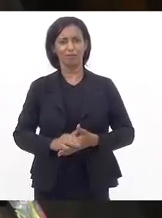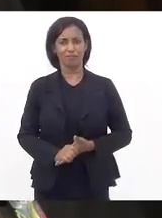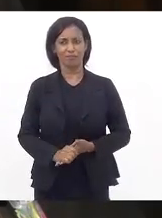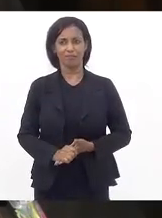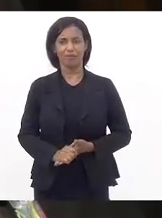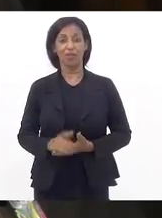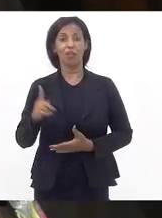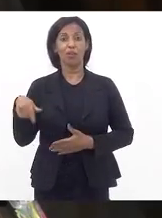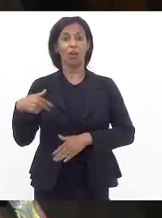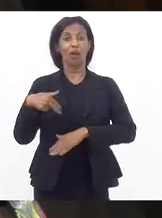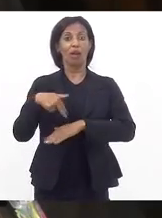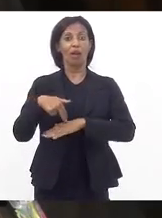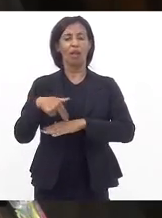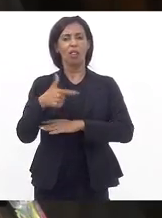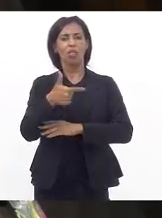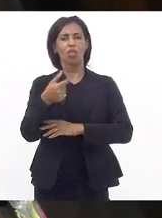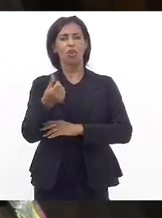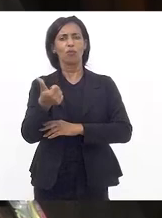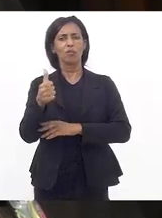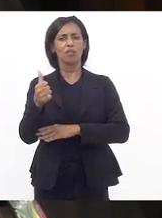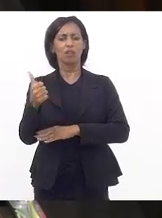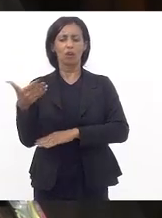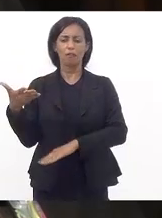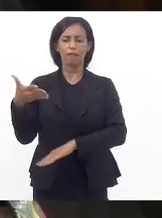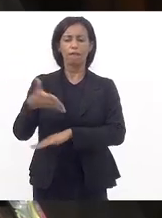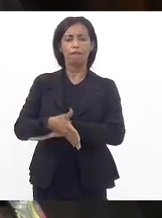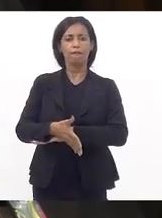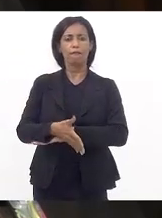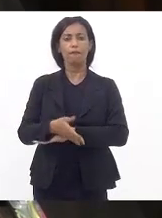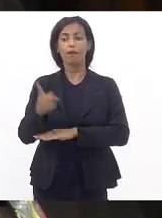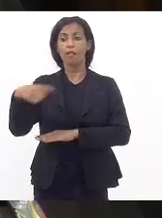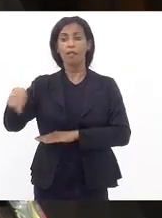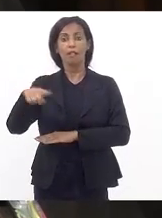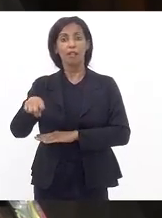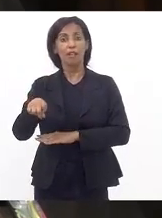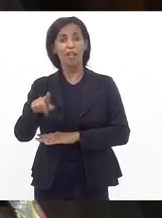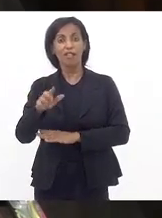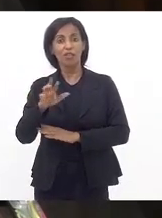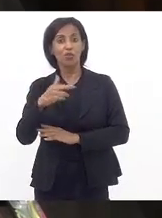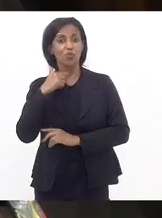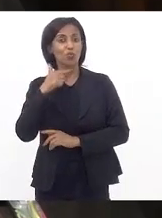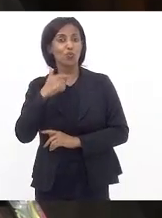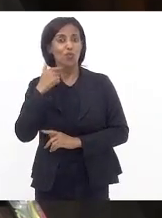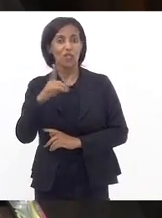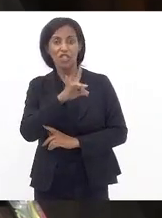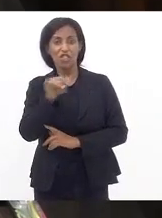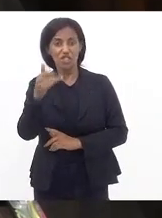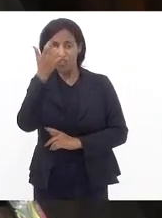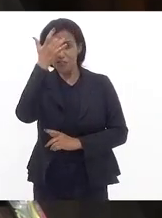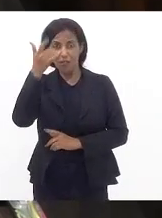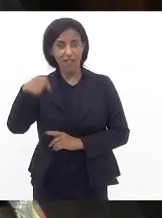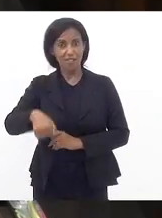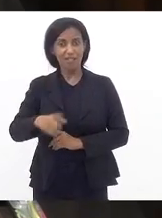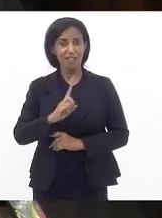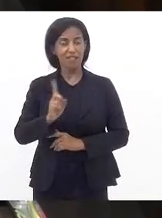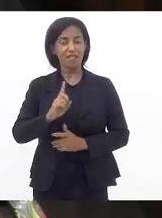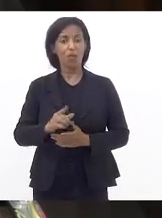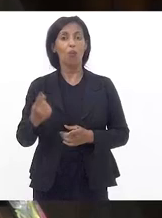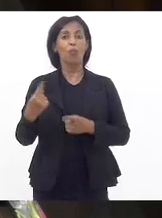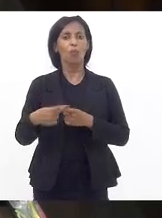manda Assumimos uma data em 2019 e eles não tão inteiro dias faz isso aqui dentro não